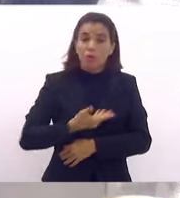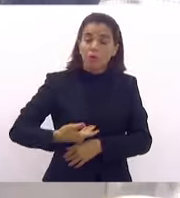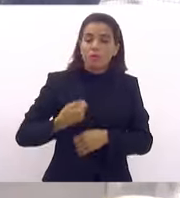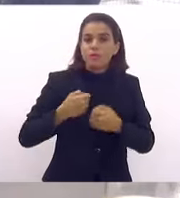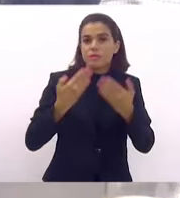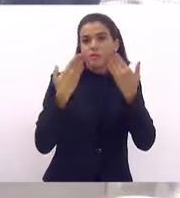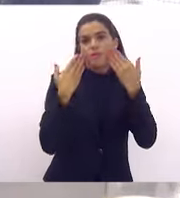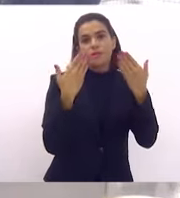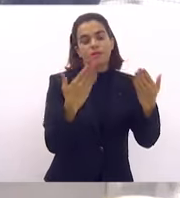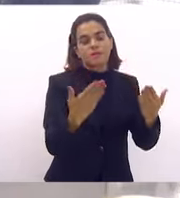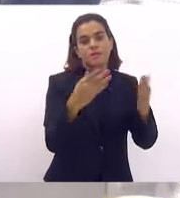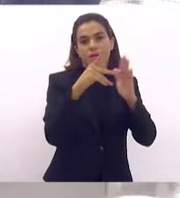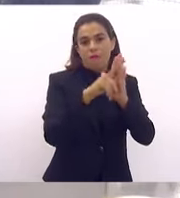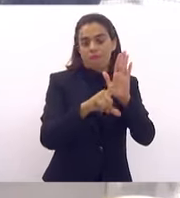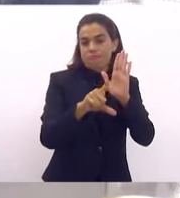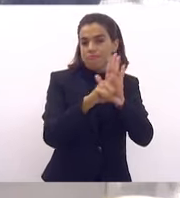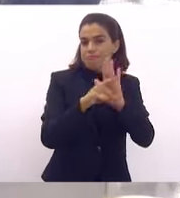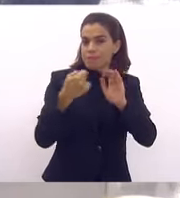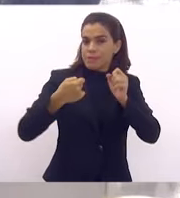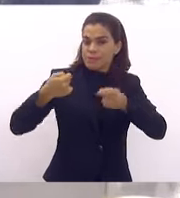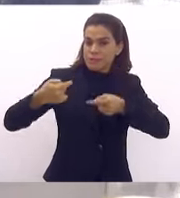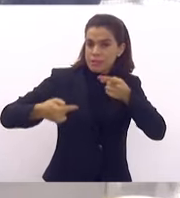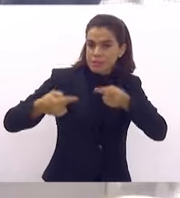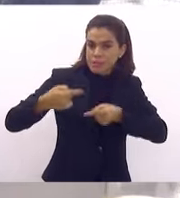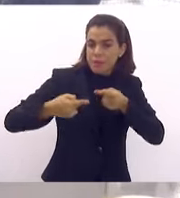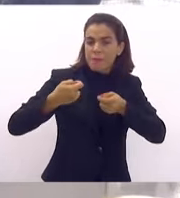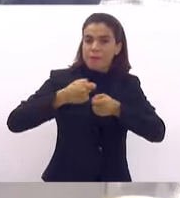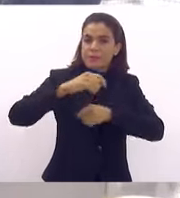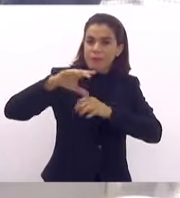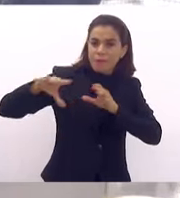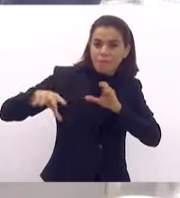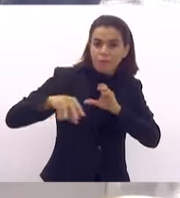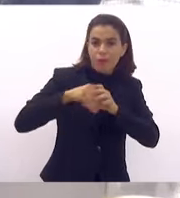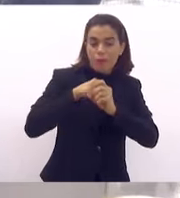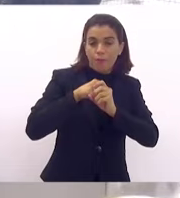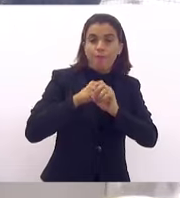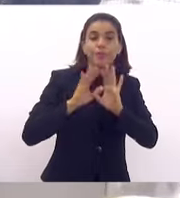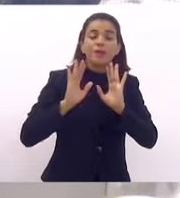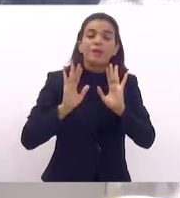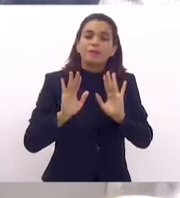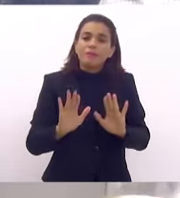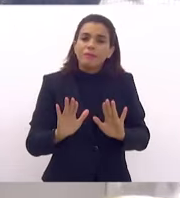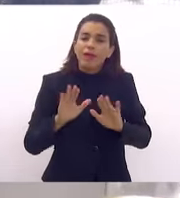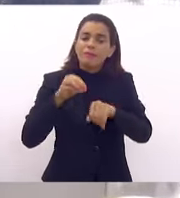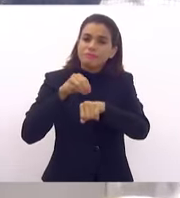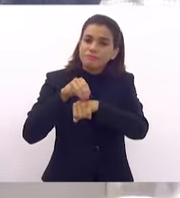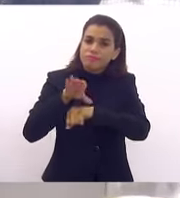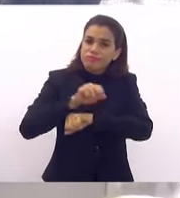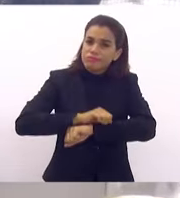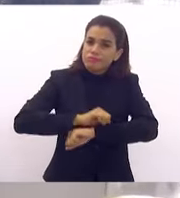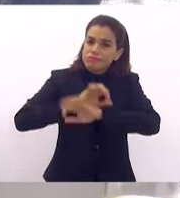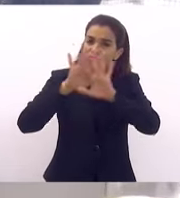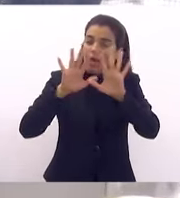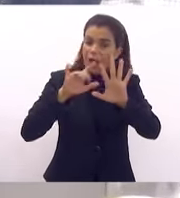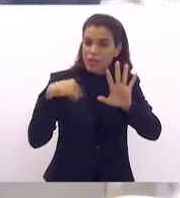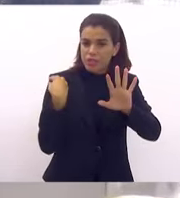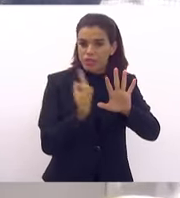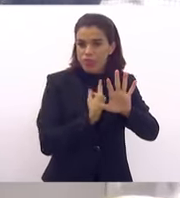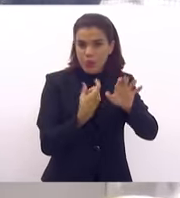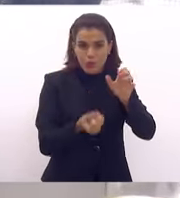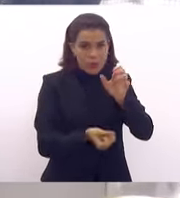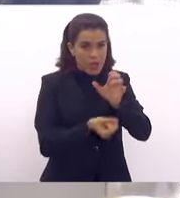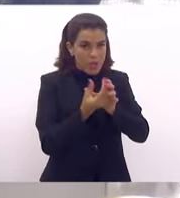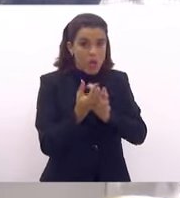ele tem que ser votado, ele tem que ser discutido, ele tem que ser implementado. Então, deixar muito claro que nós não estamos criando